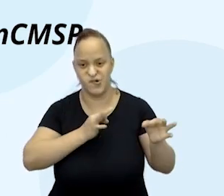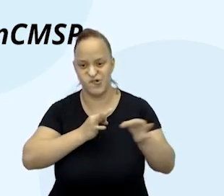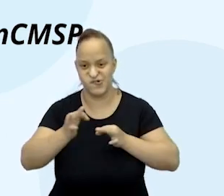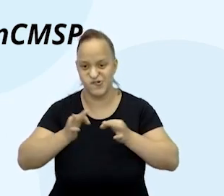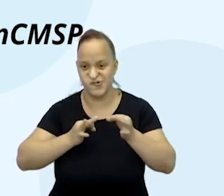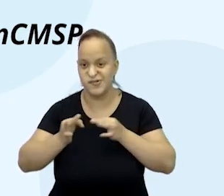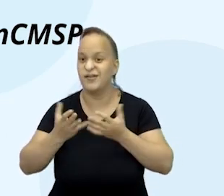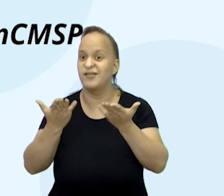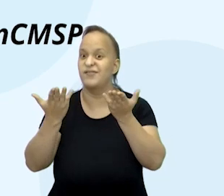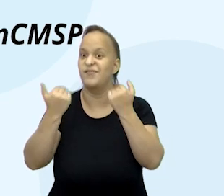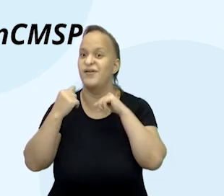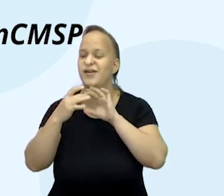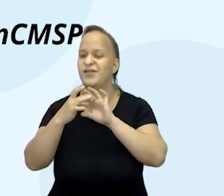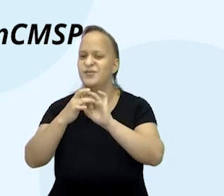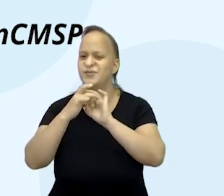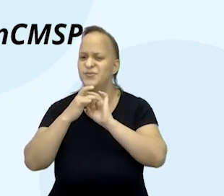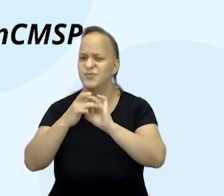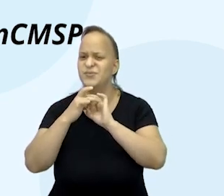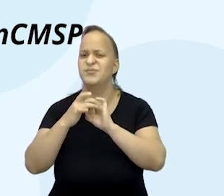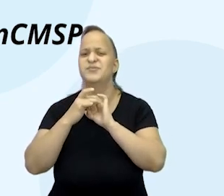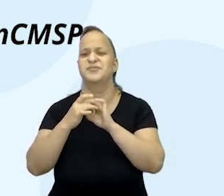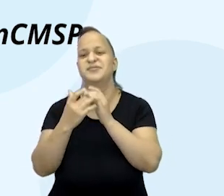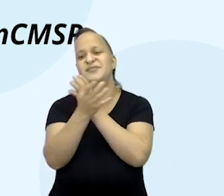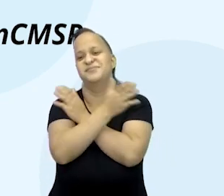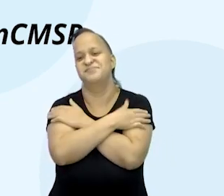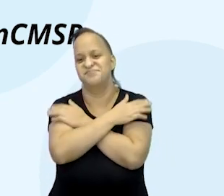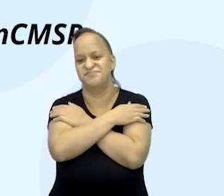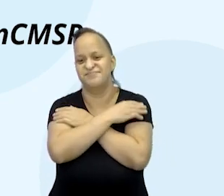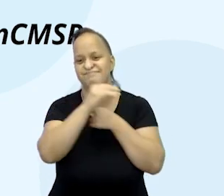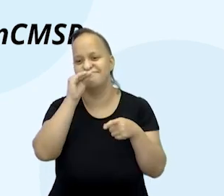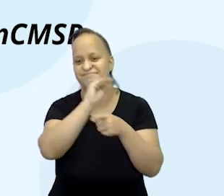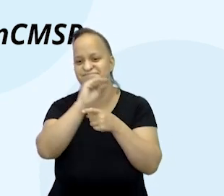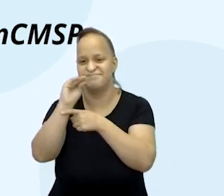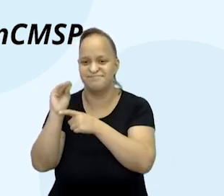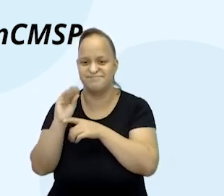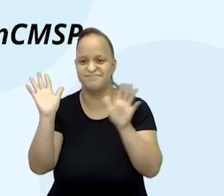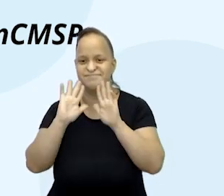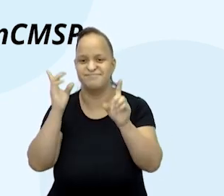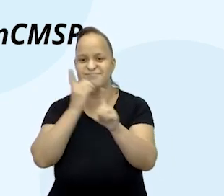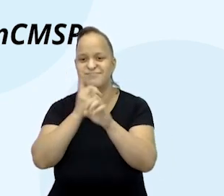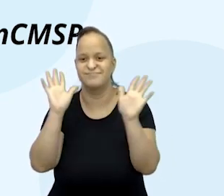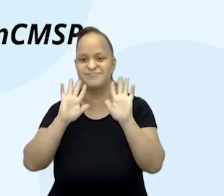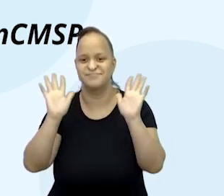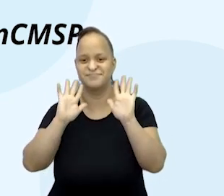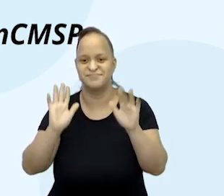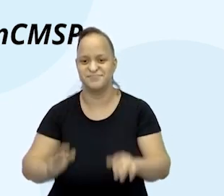deixem de participar. Eu já vou deixando para vocês o meu abraço, se cuidem e até a próxima. Tchau, tchau!